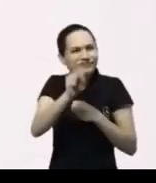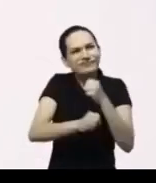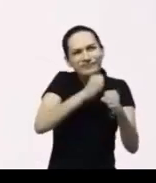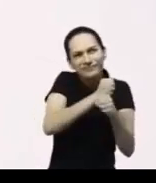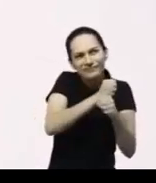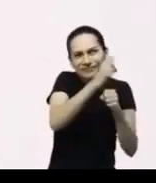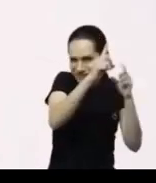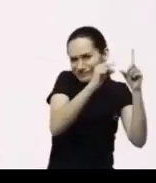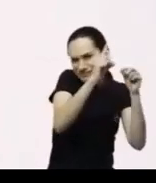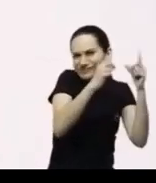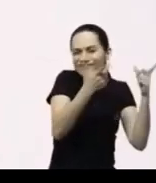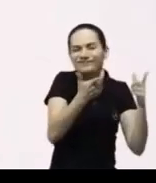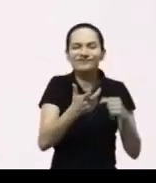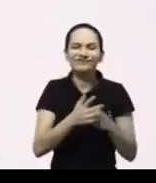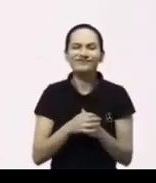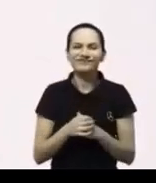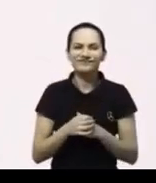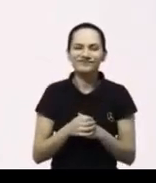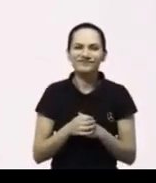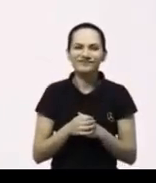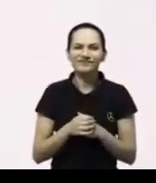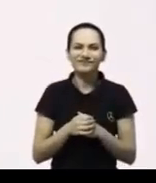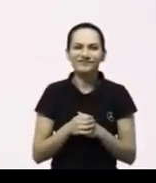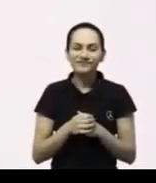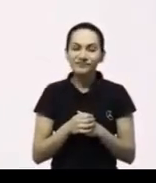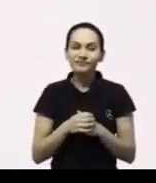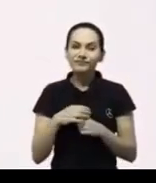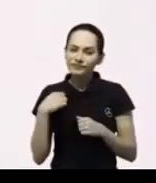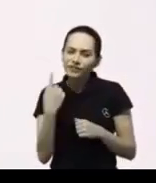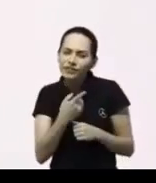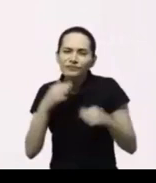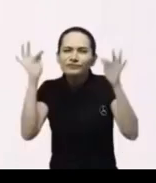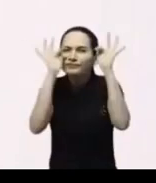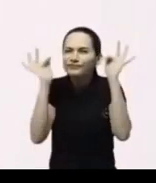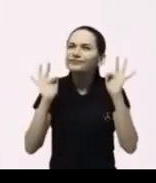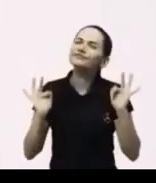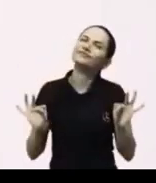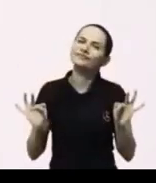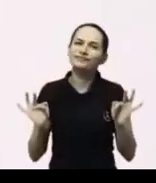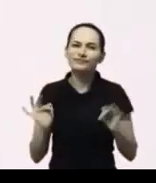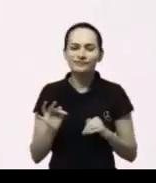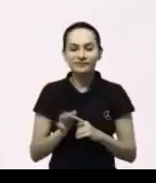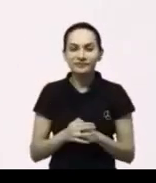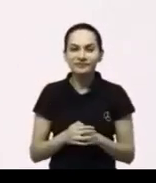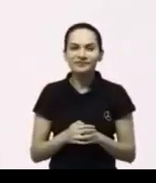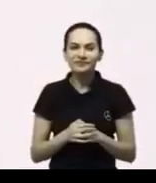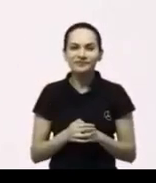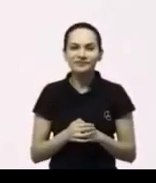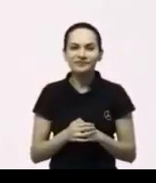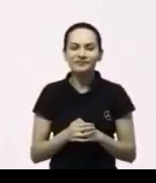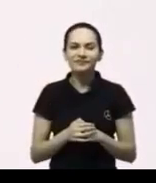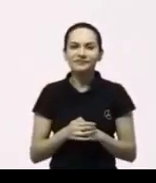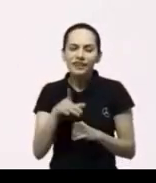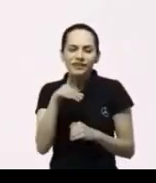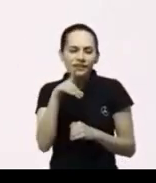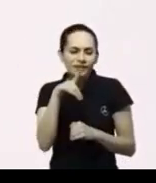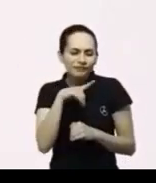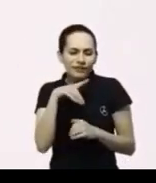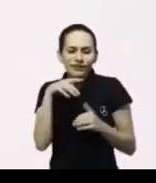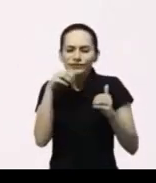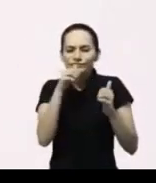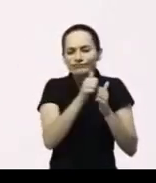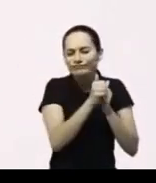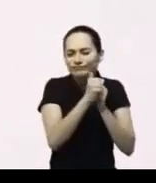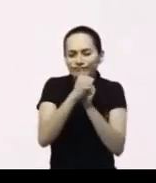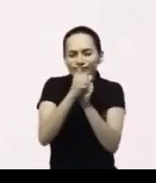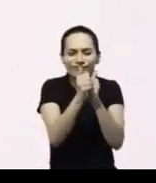da Mercedes-Benz. E estamos muito felizes de termos andado